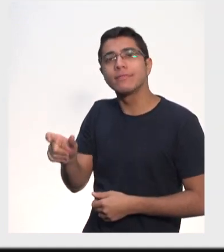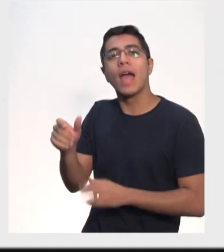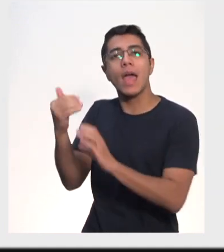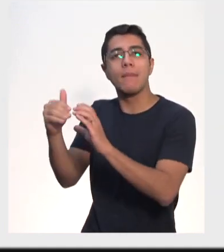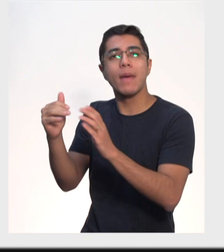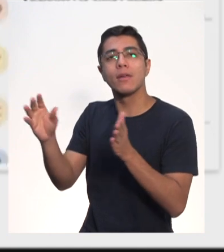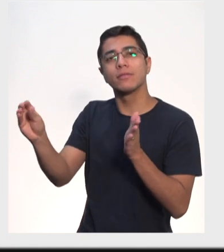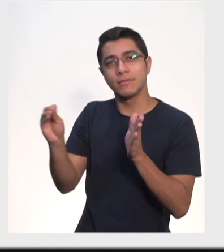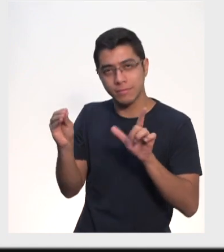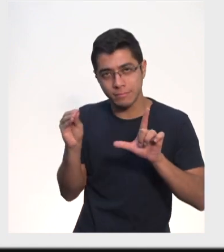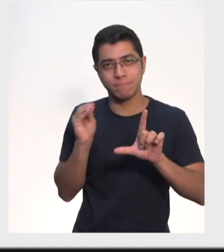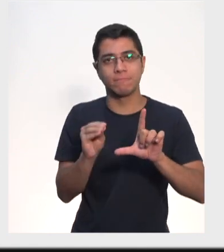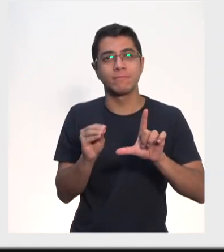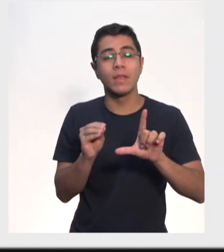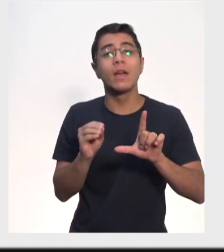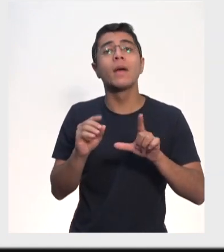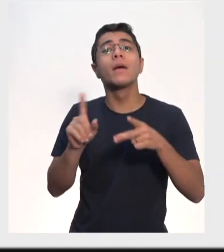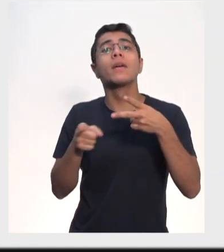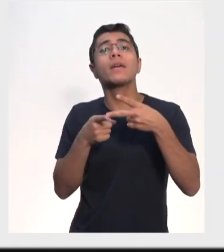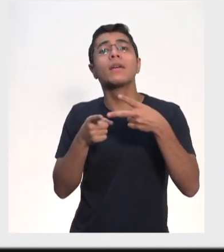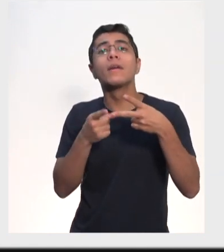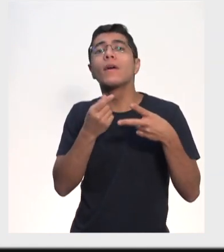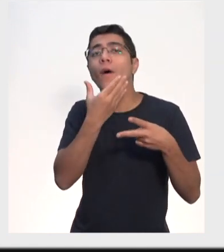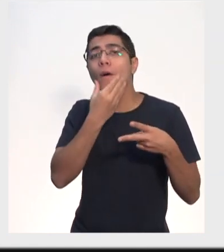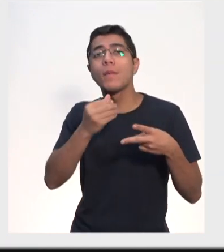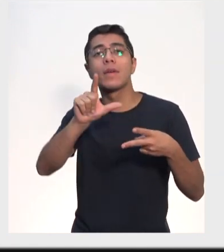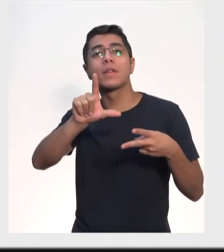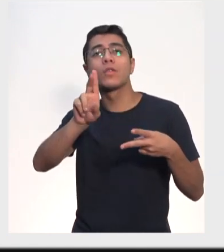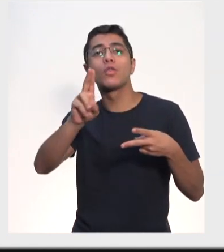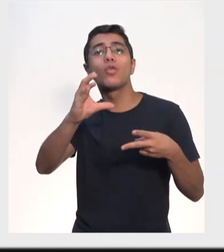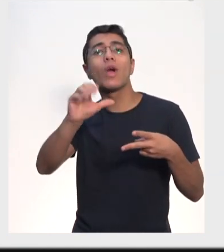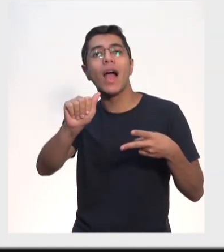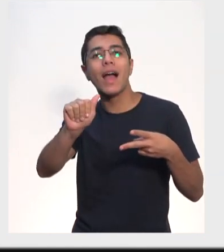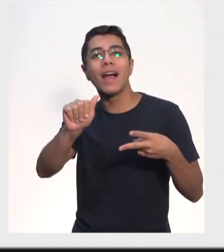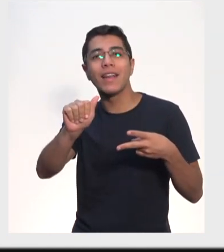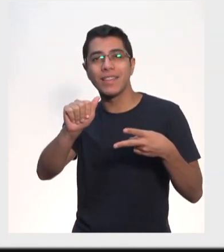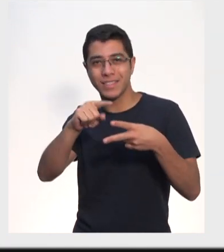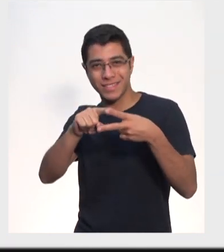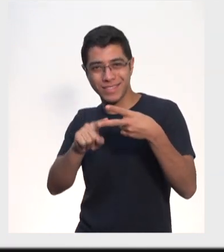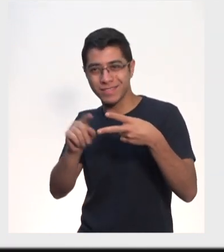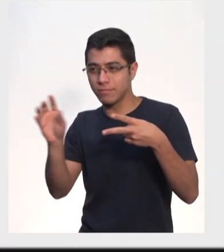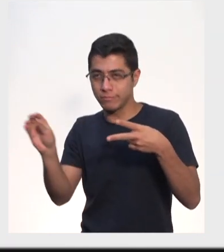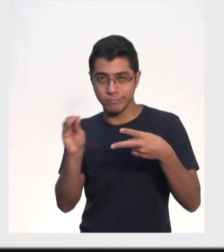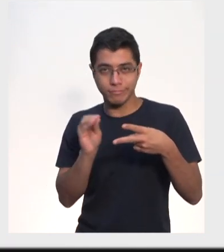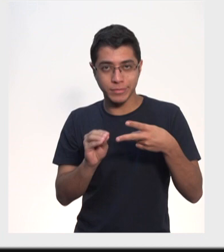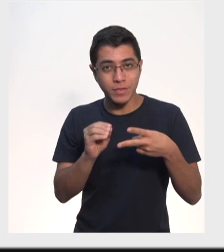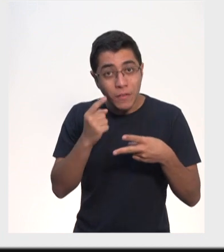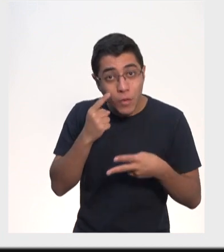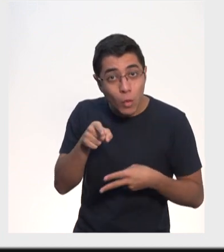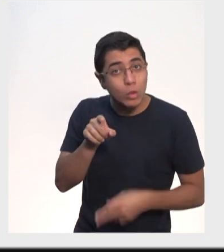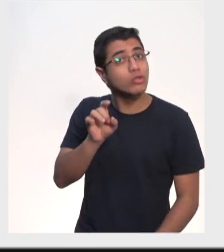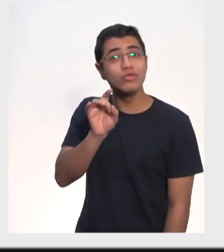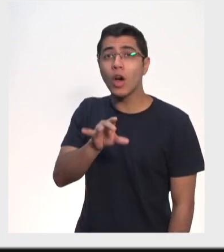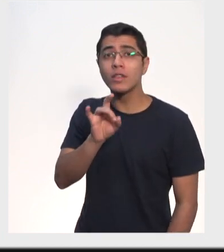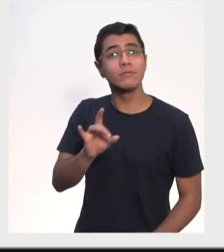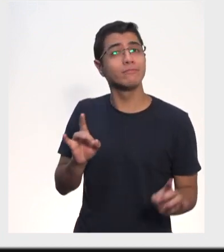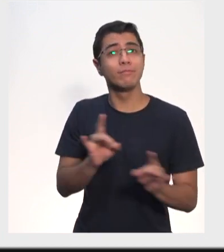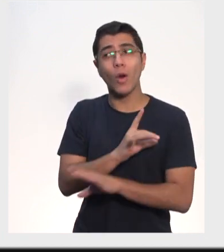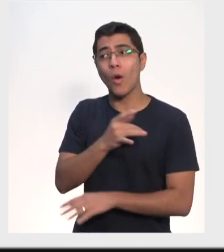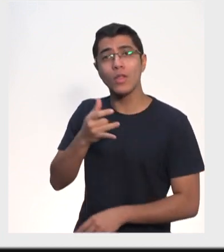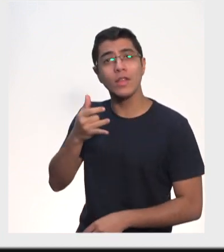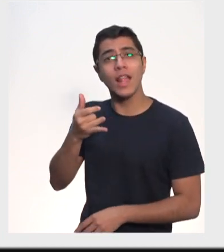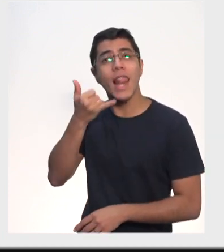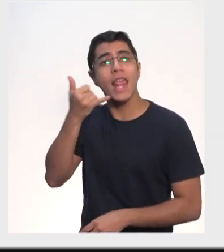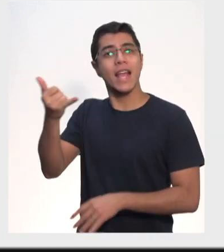e para o Luca. Veja, já está ligando automaticamente para eles participarem. É